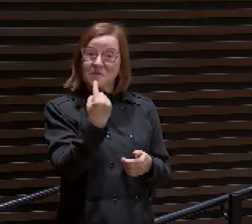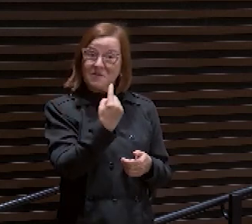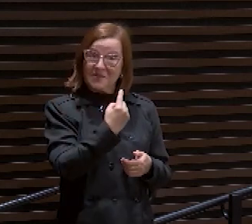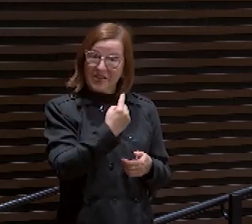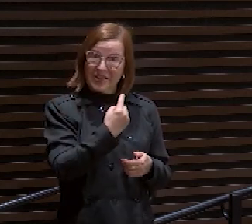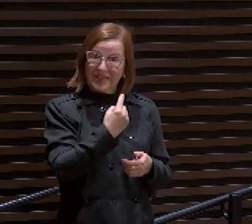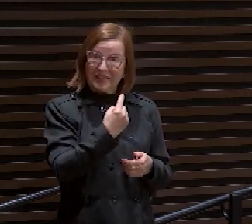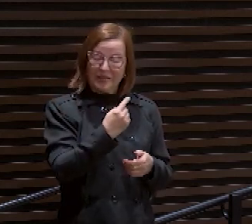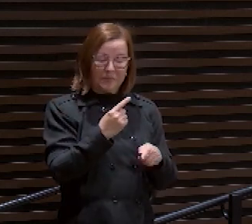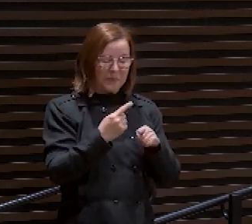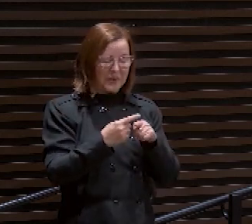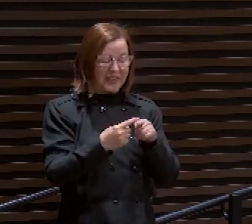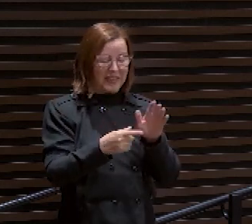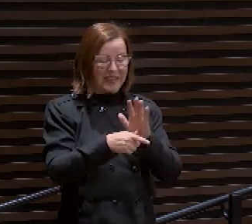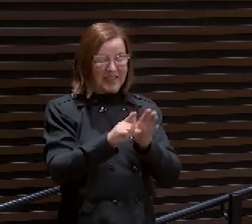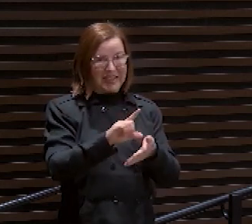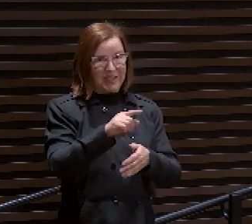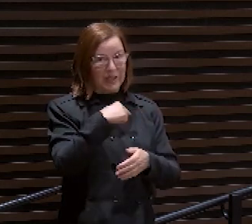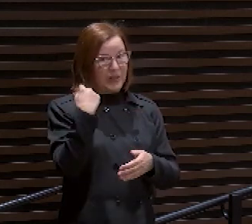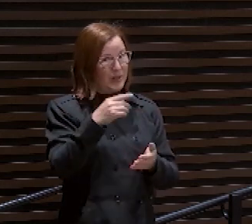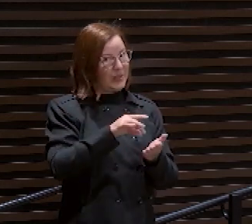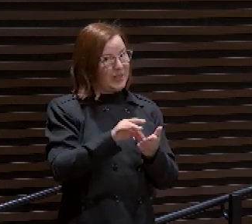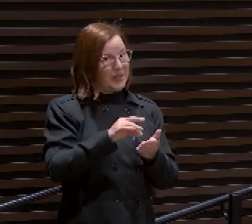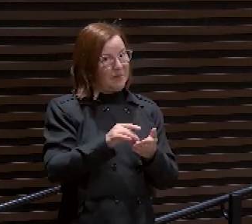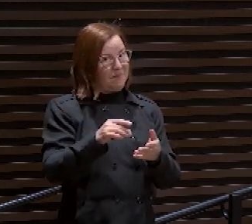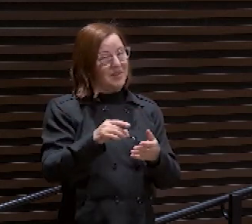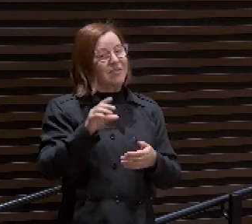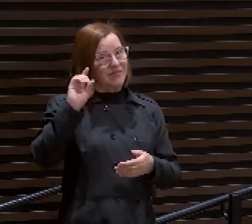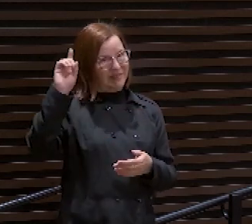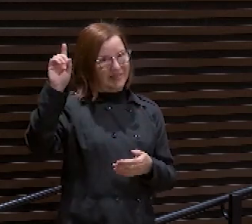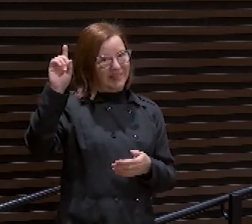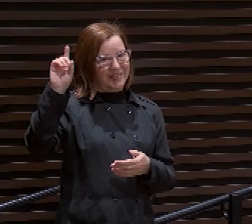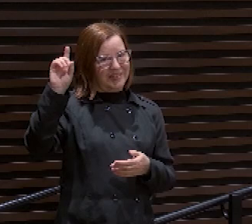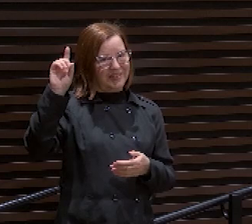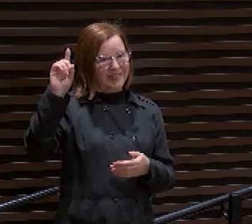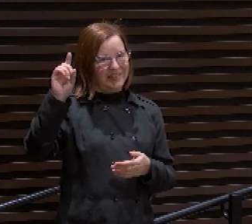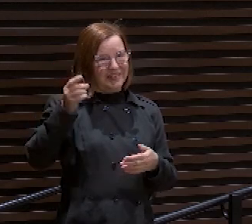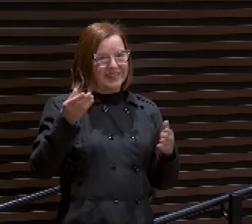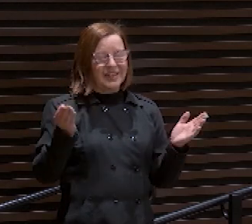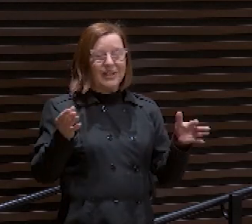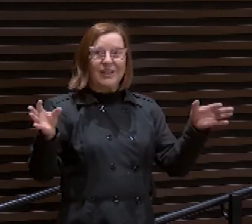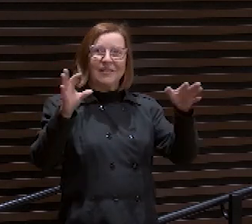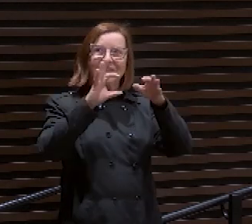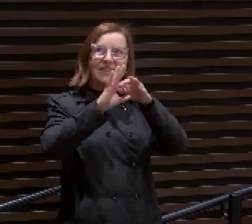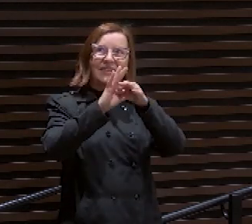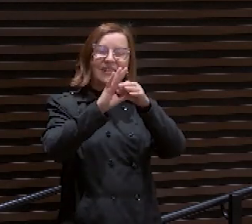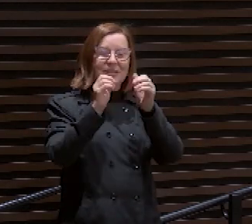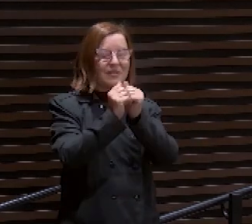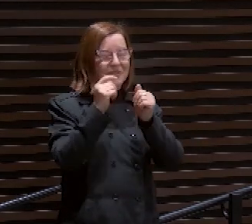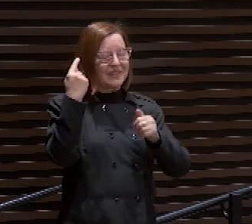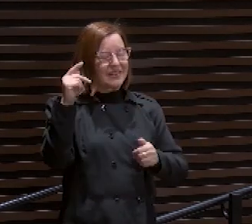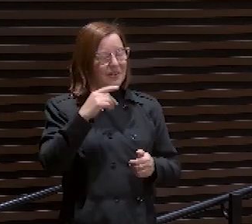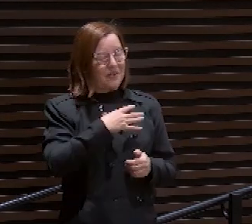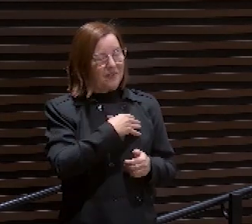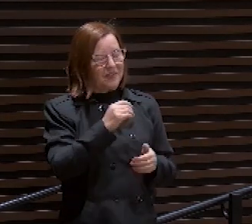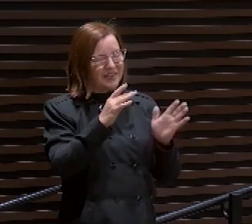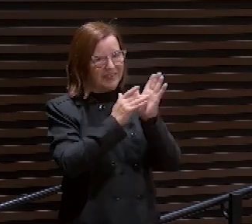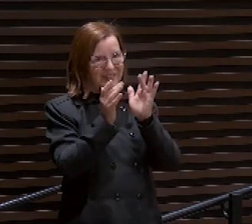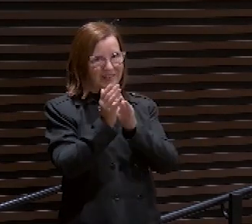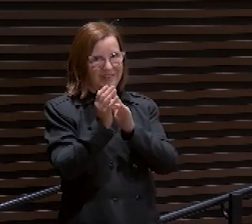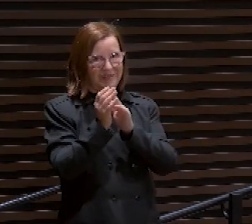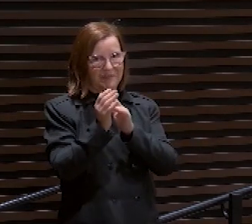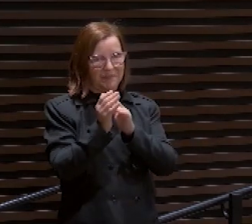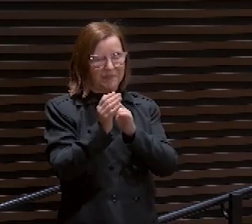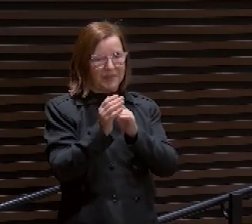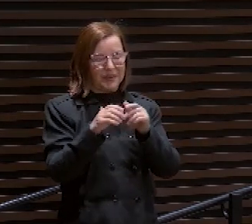reconciliados com Deus mediante a morte do seu Filho, está em Romanos capítulo 5. E precisamos também levar sempre esse